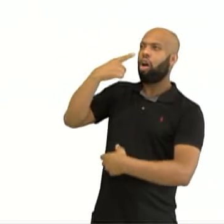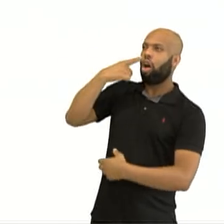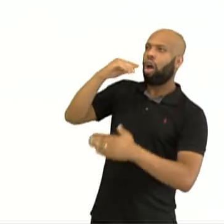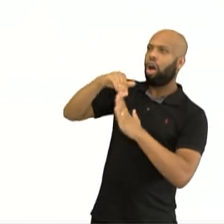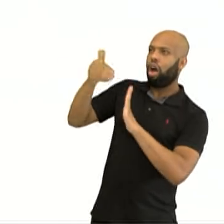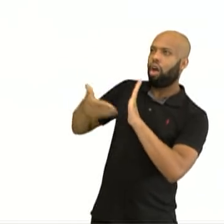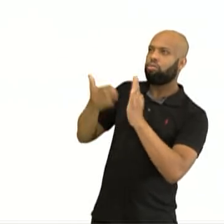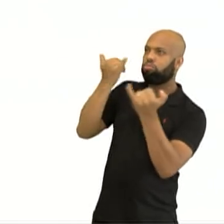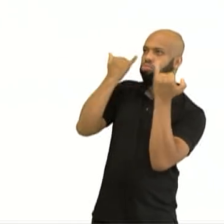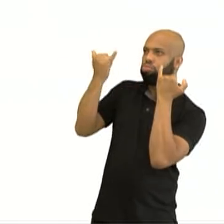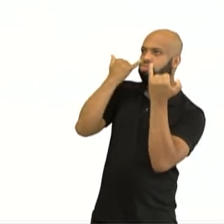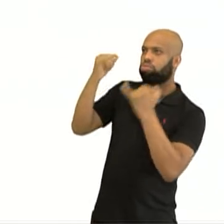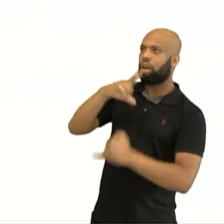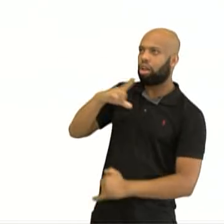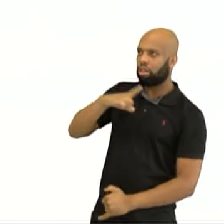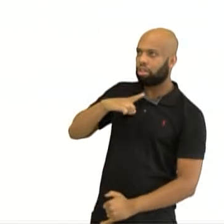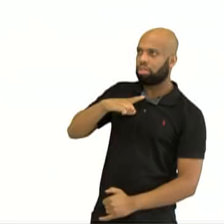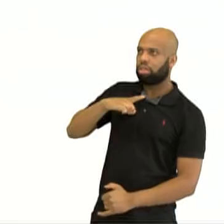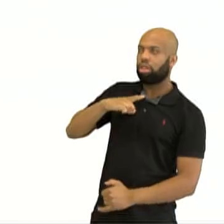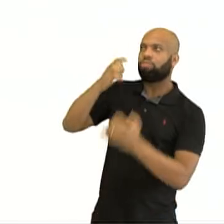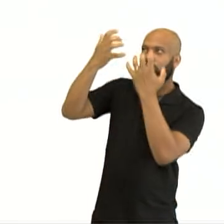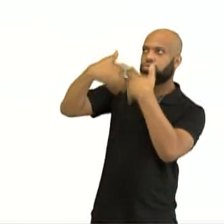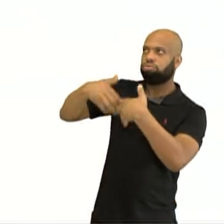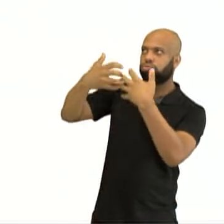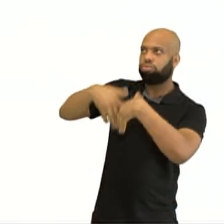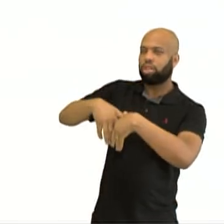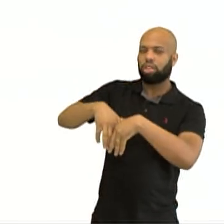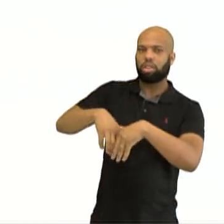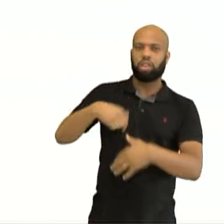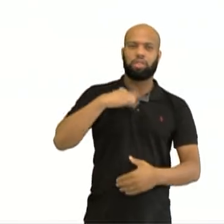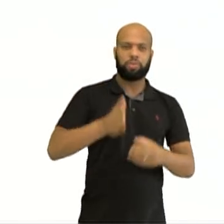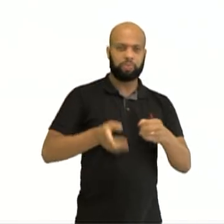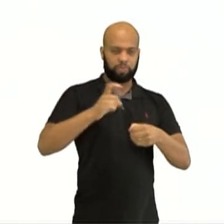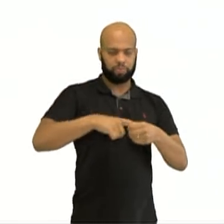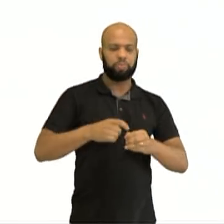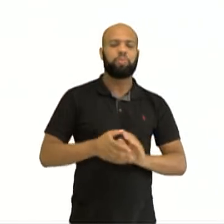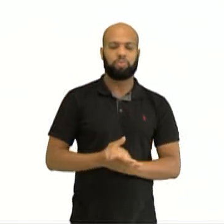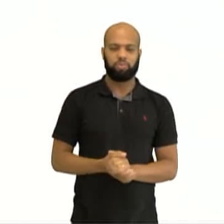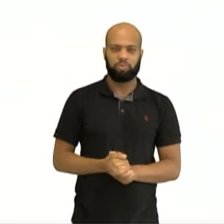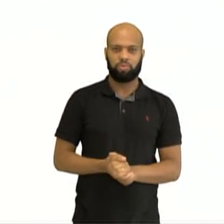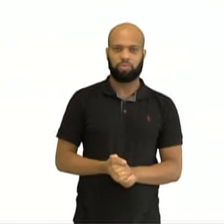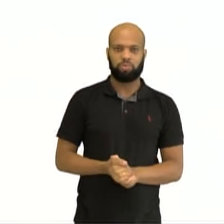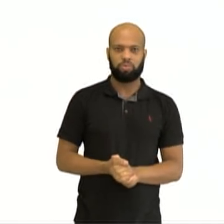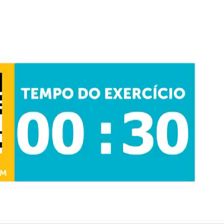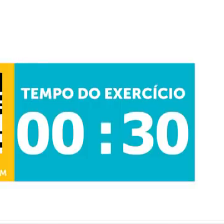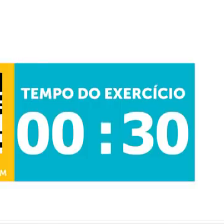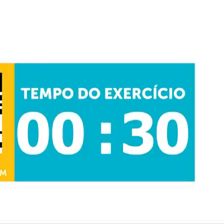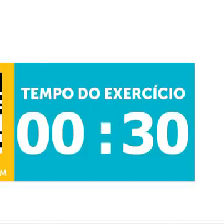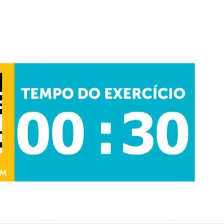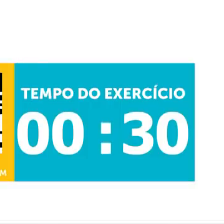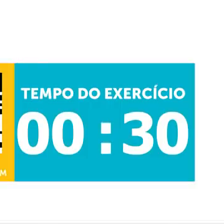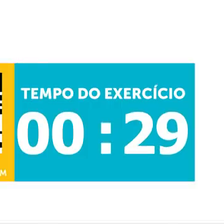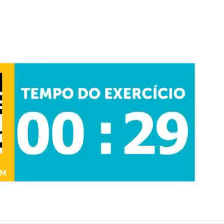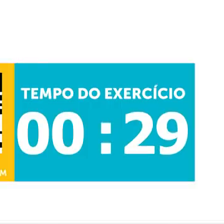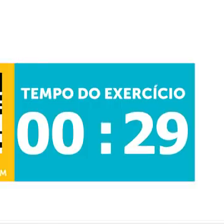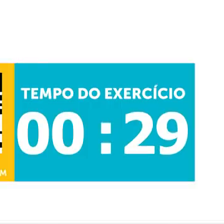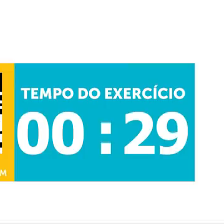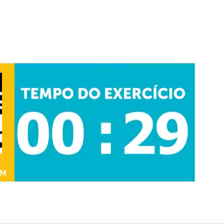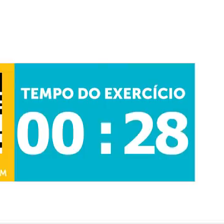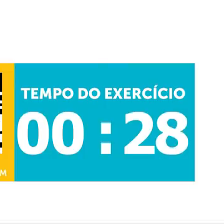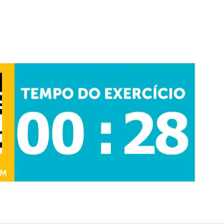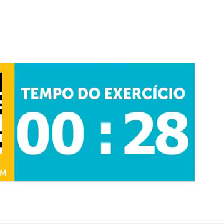as informações que ela pode te dizer e pense na pergunta. E eu já volto para a gente discutir um pouquinho sobre isso.